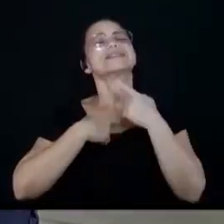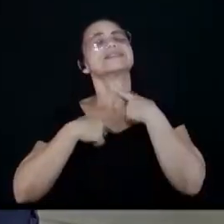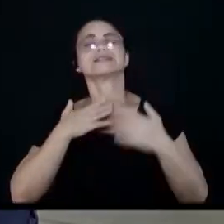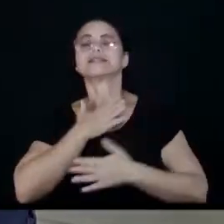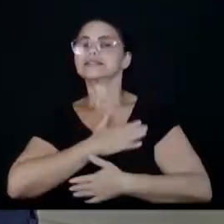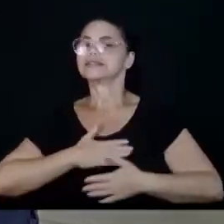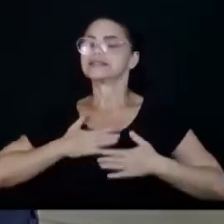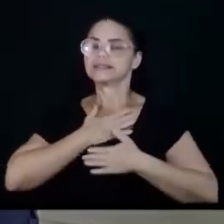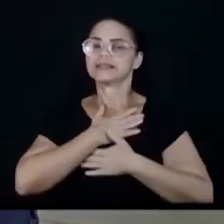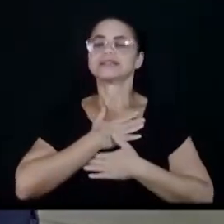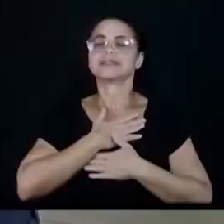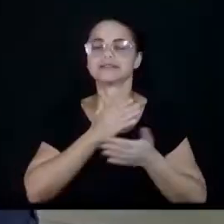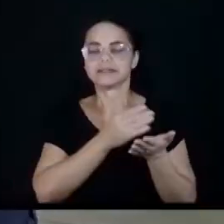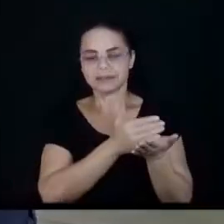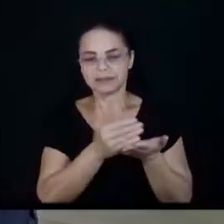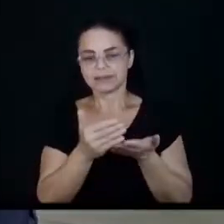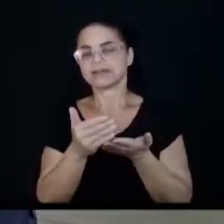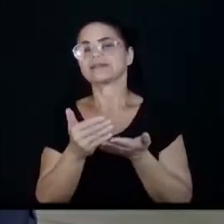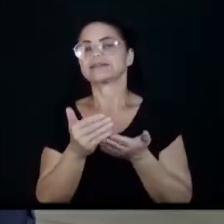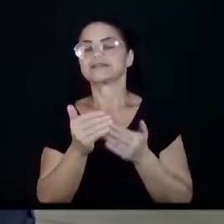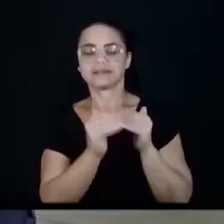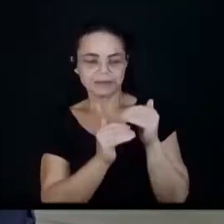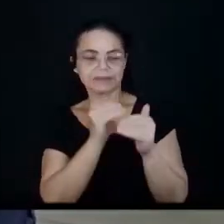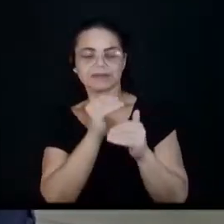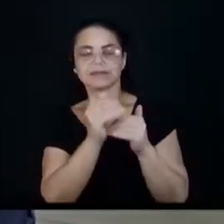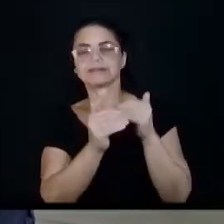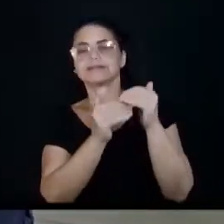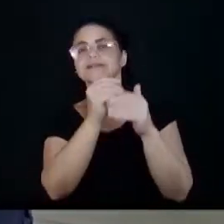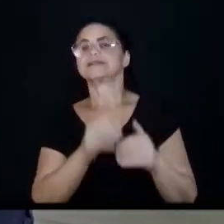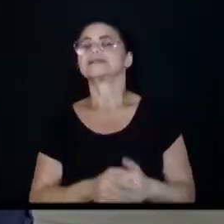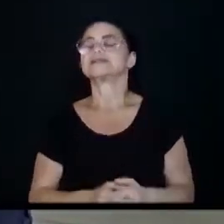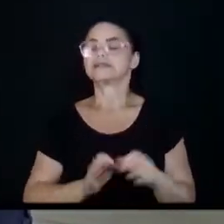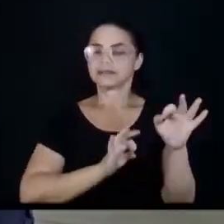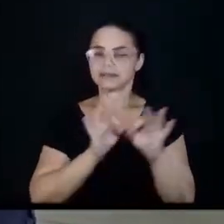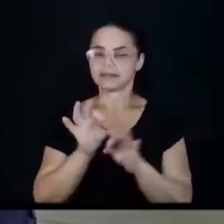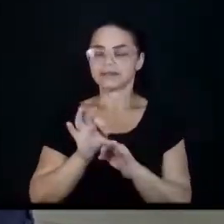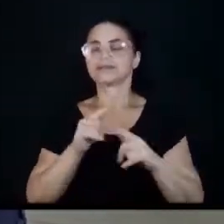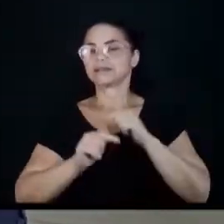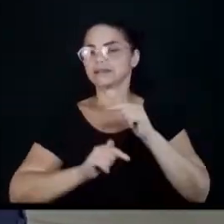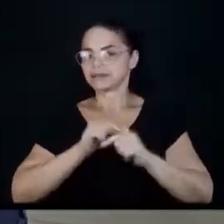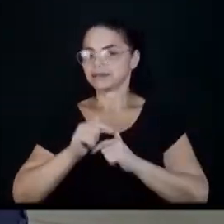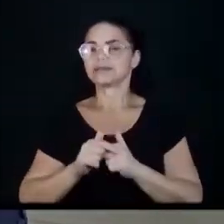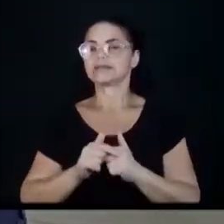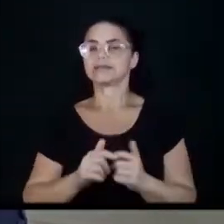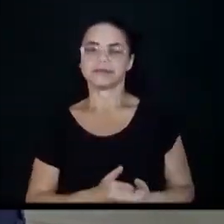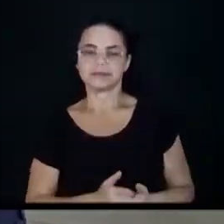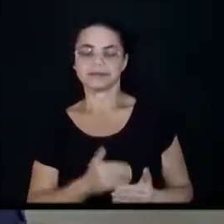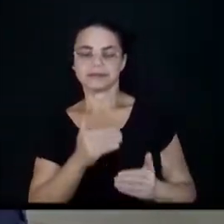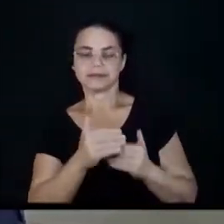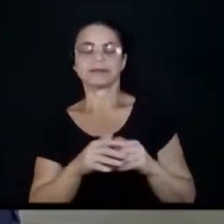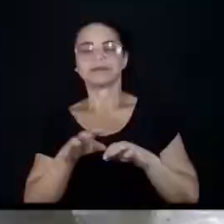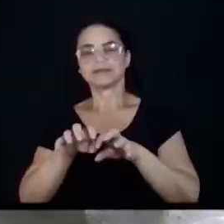disso ir construindo junto um plano de trabalho, um processo de formação, né,